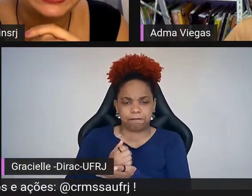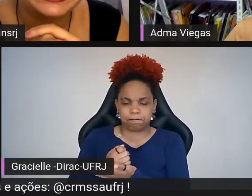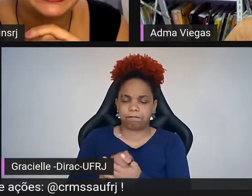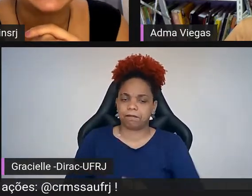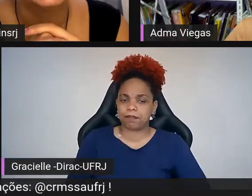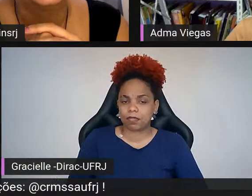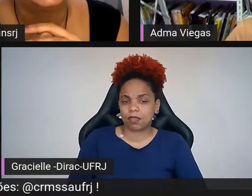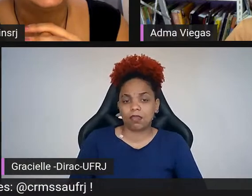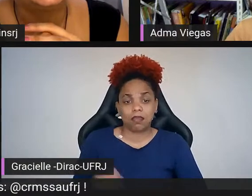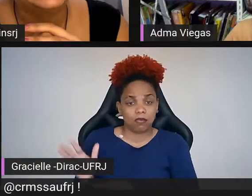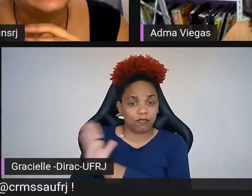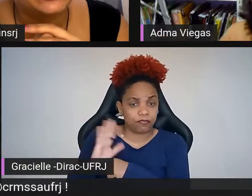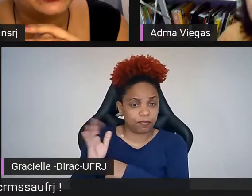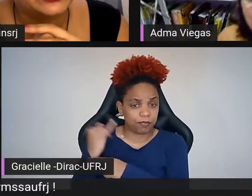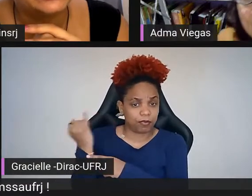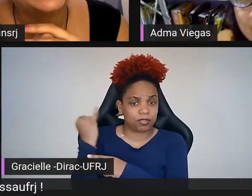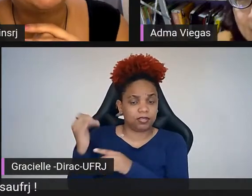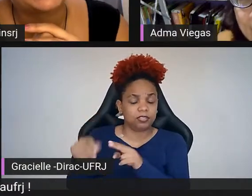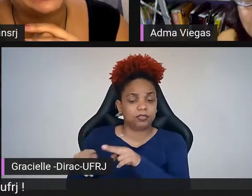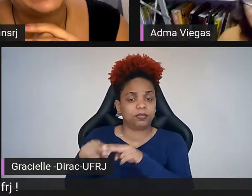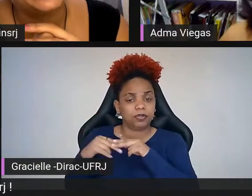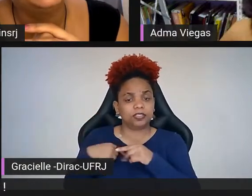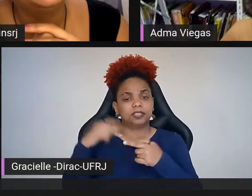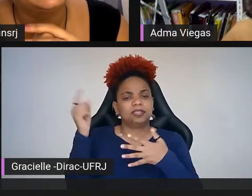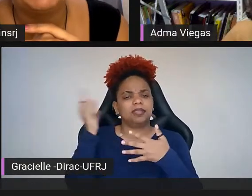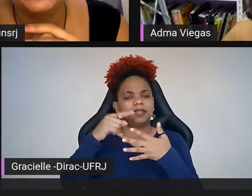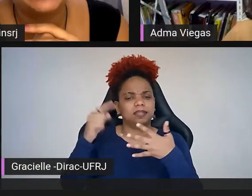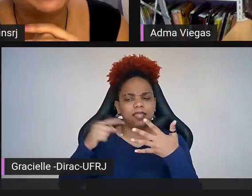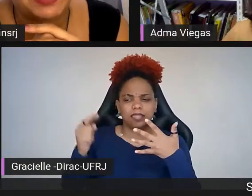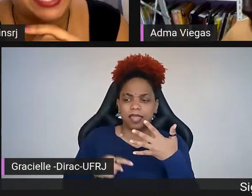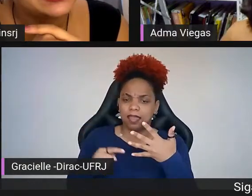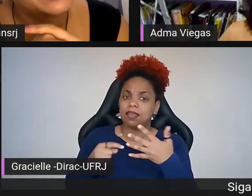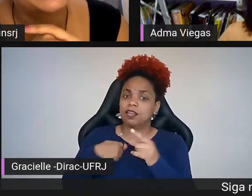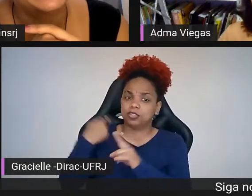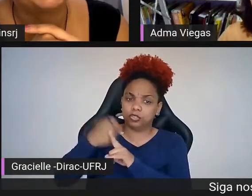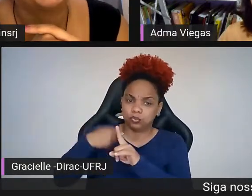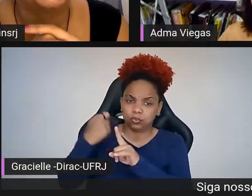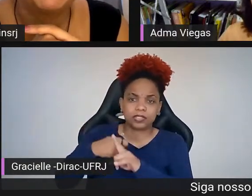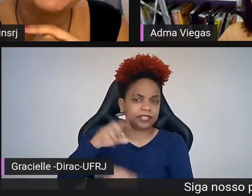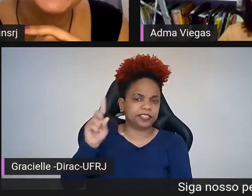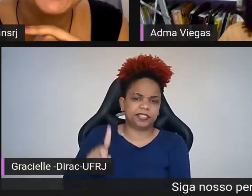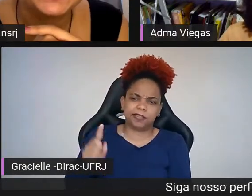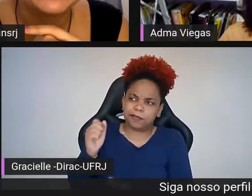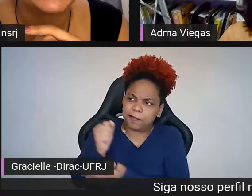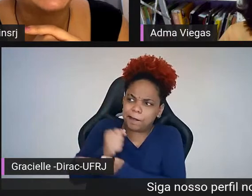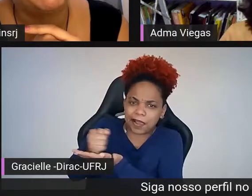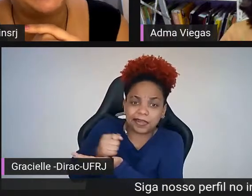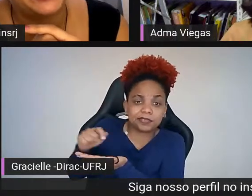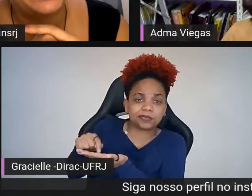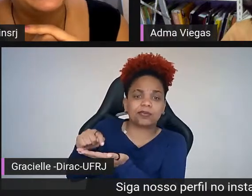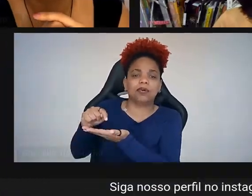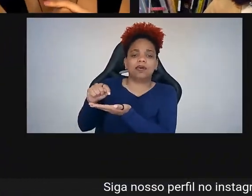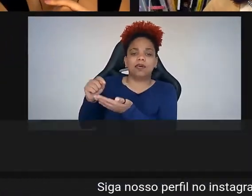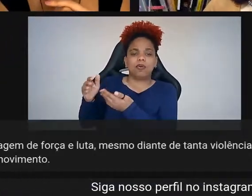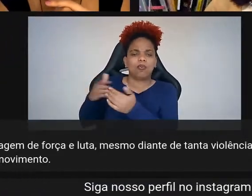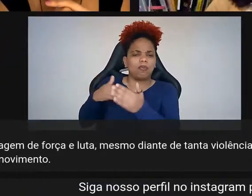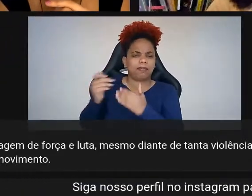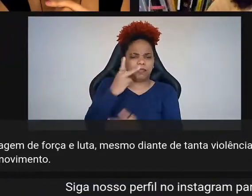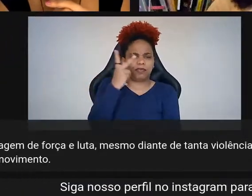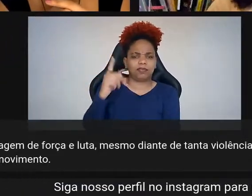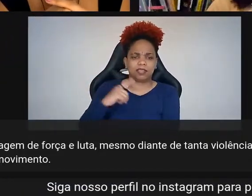importante porque traz as questões de luta por direitos básicos, né? Porque qualquer pessoa que for